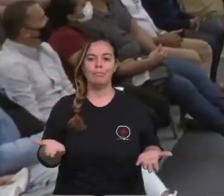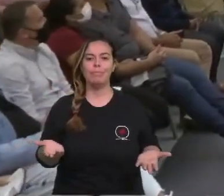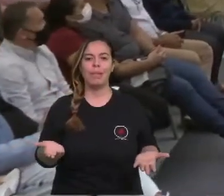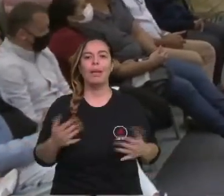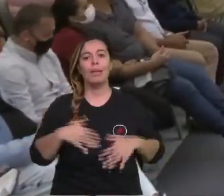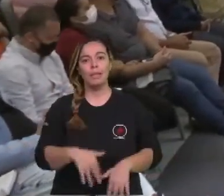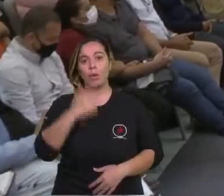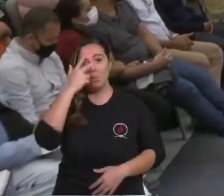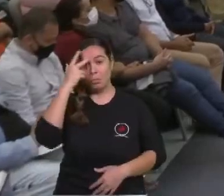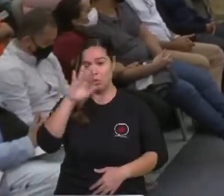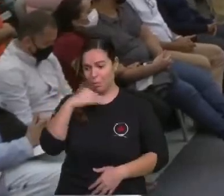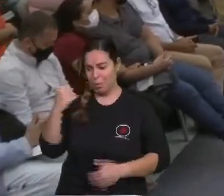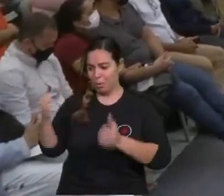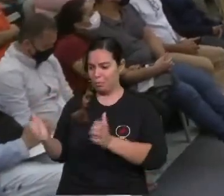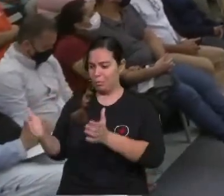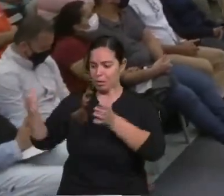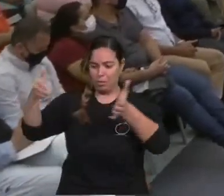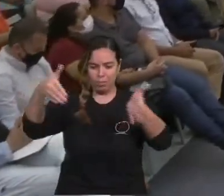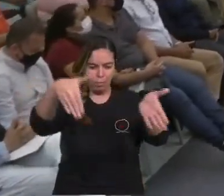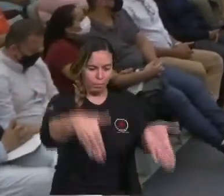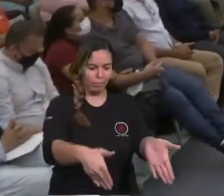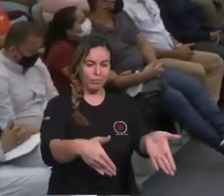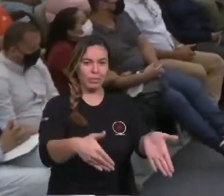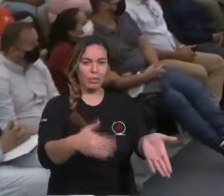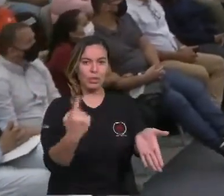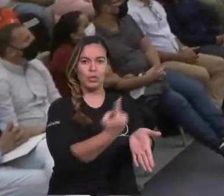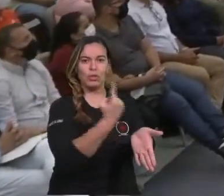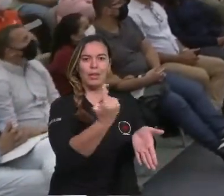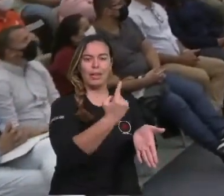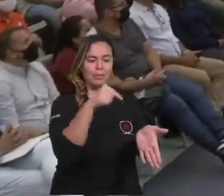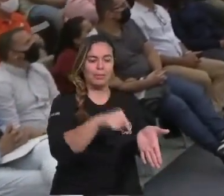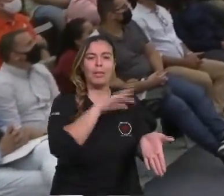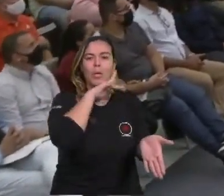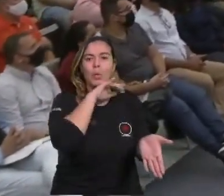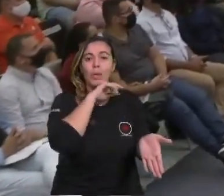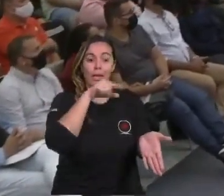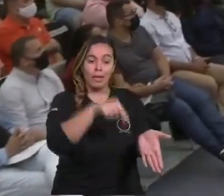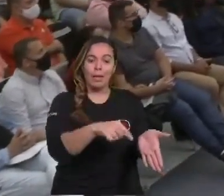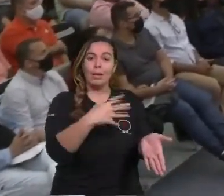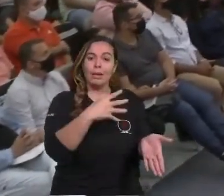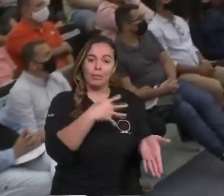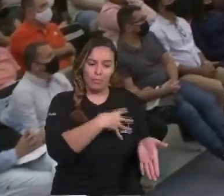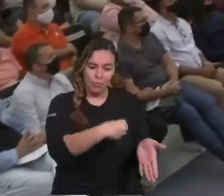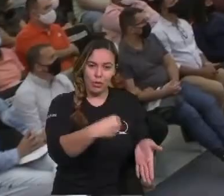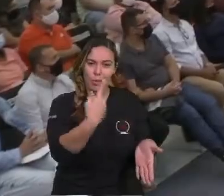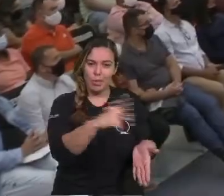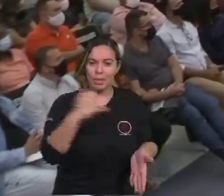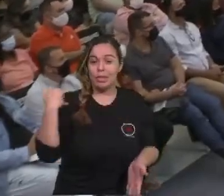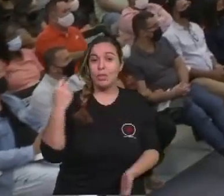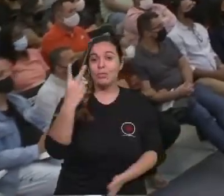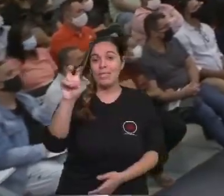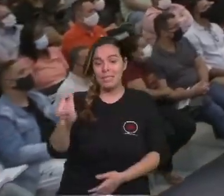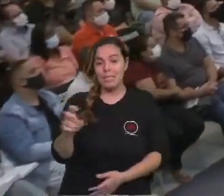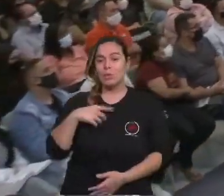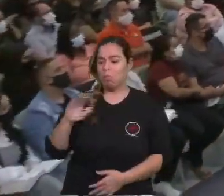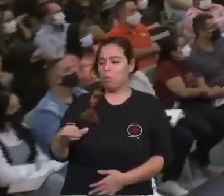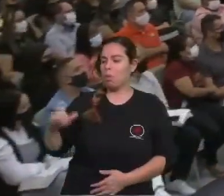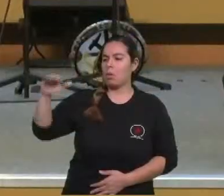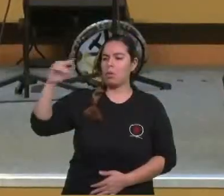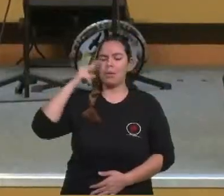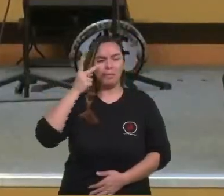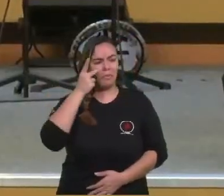Botaram o cara no lugar separado. Por quê? Ruim. E aí o filho dele, Ezequias, 25 anos de idade, um garoto que cresceu vendo